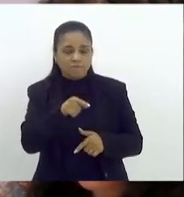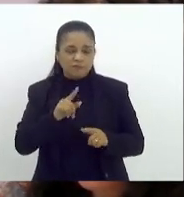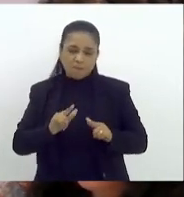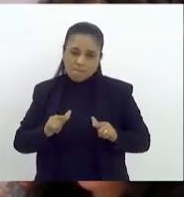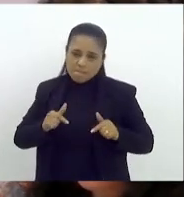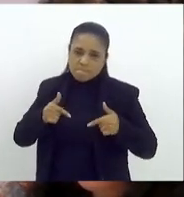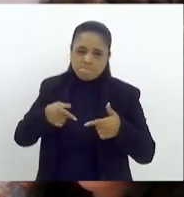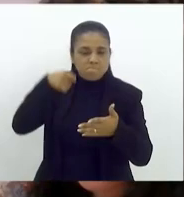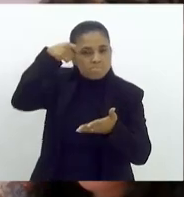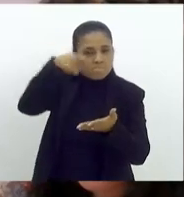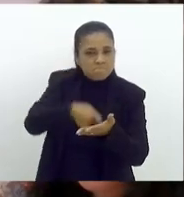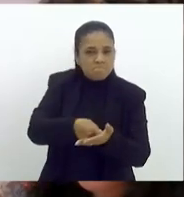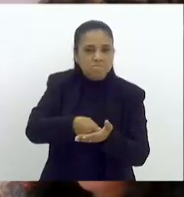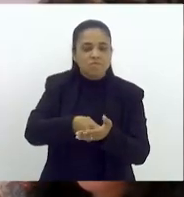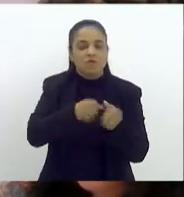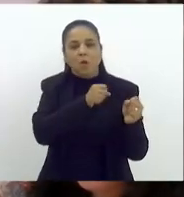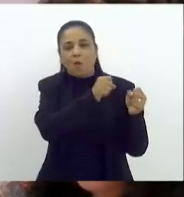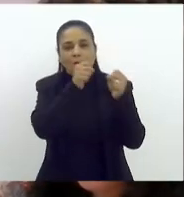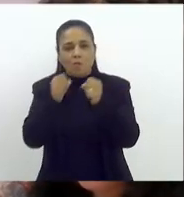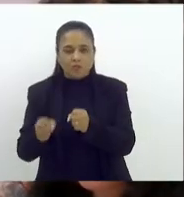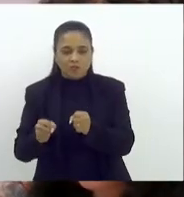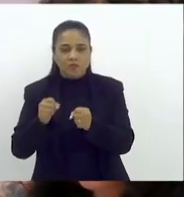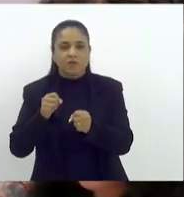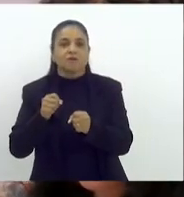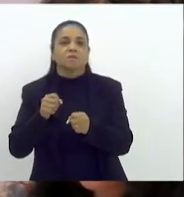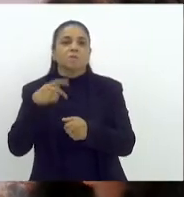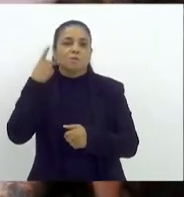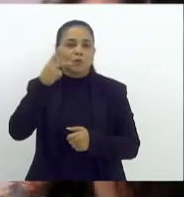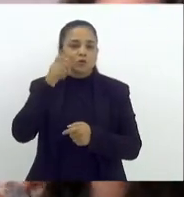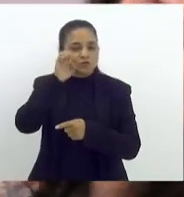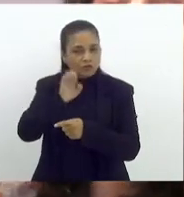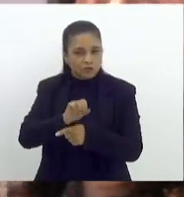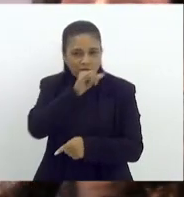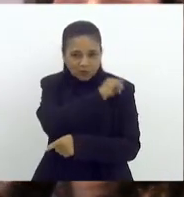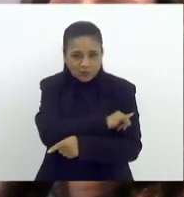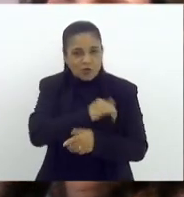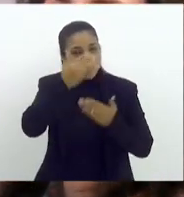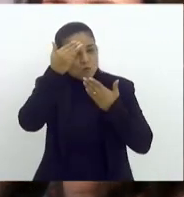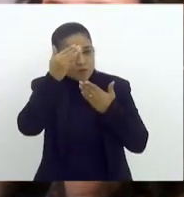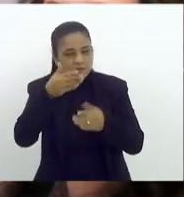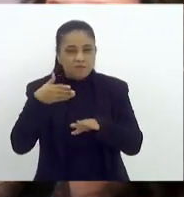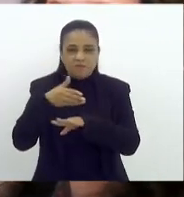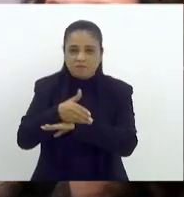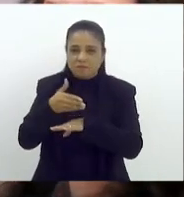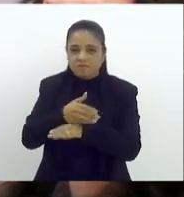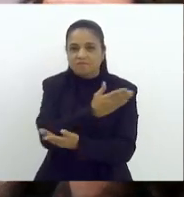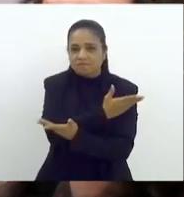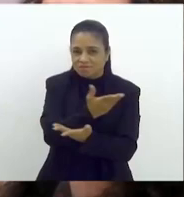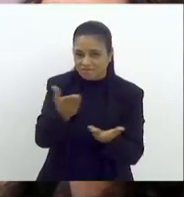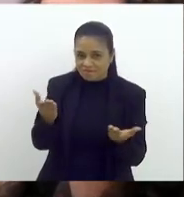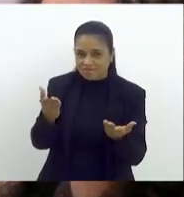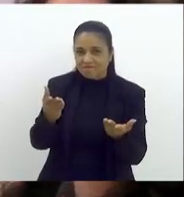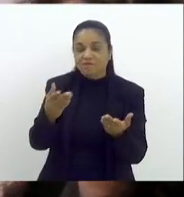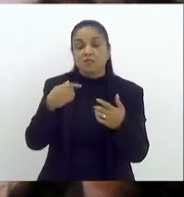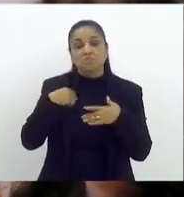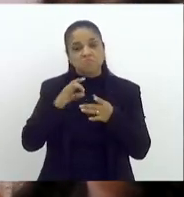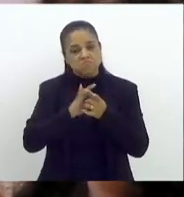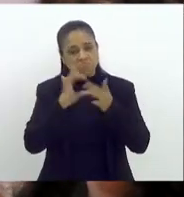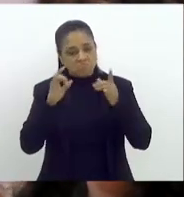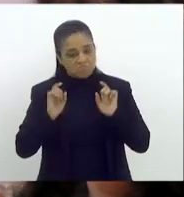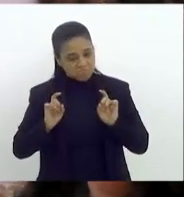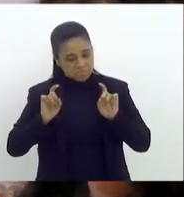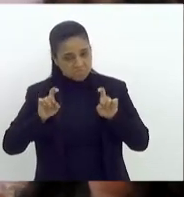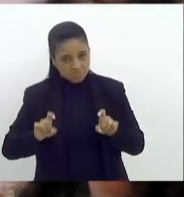vocês impõe ao poder político do Estado do Rio de Janeiro então muito obrigada pela presença de vocês contra com a nossa